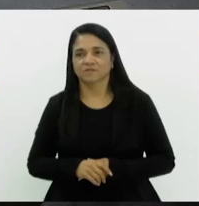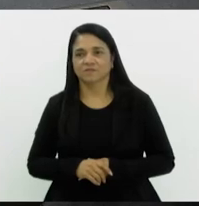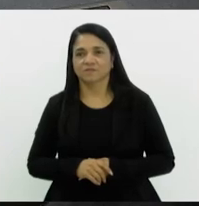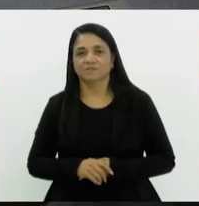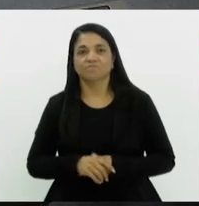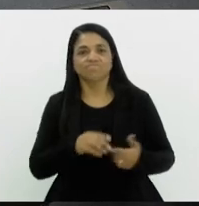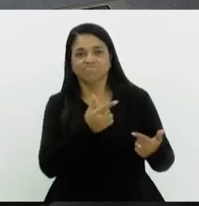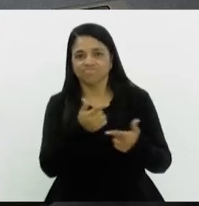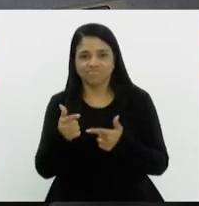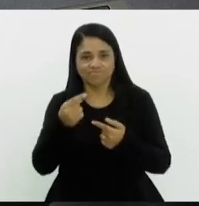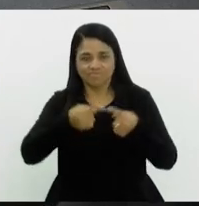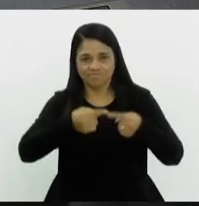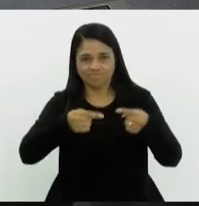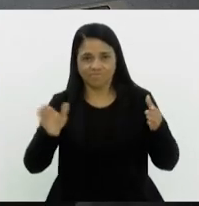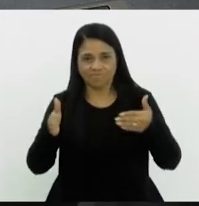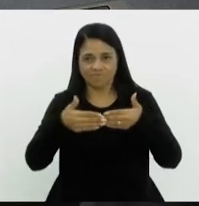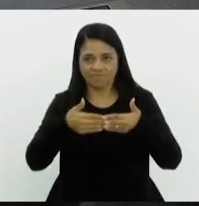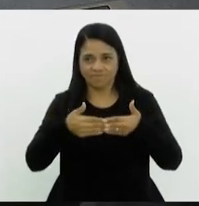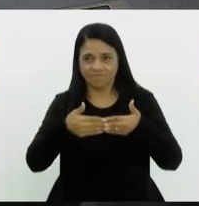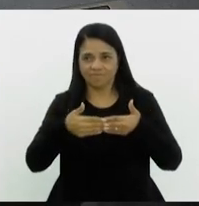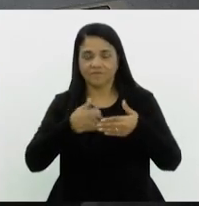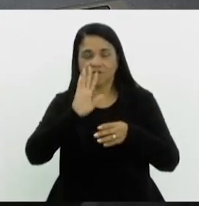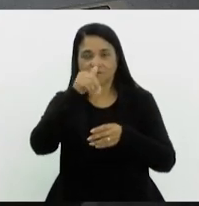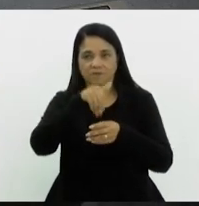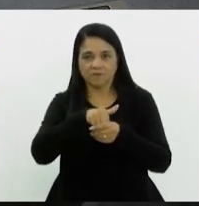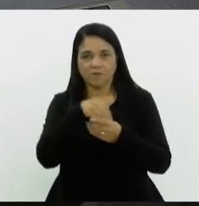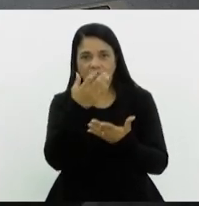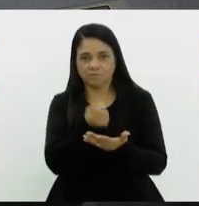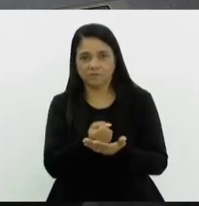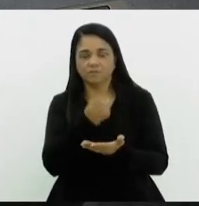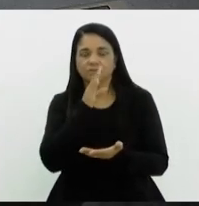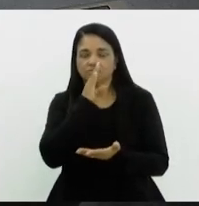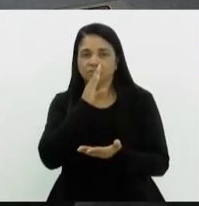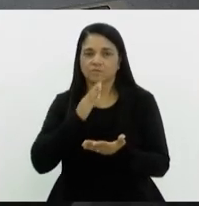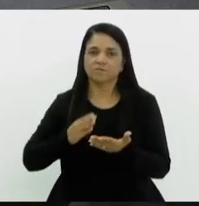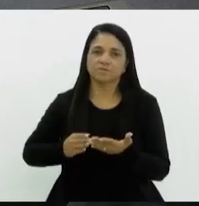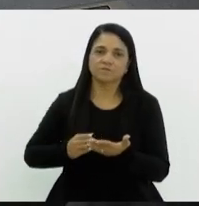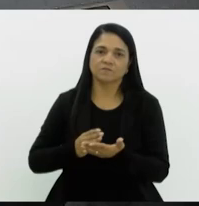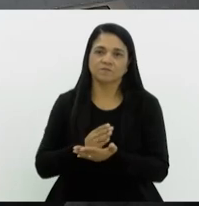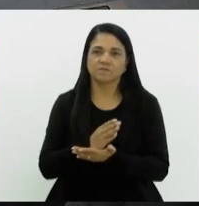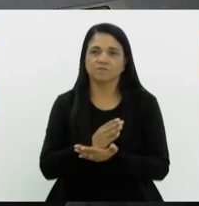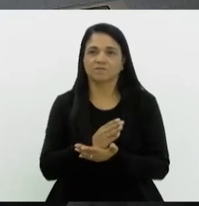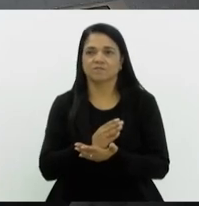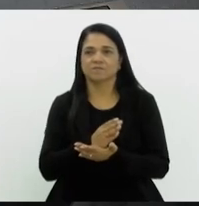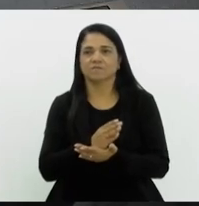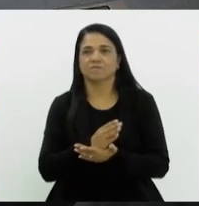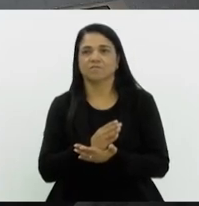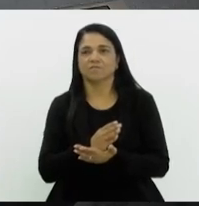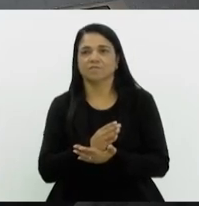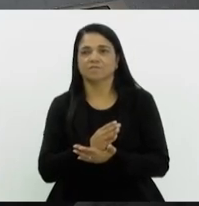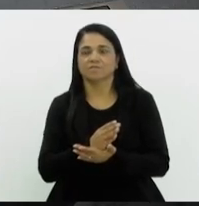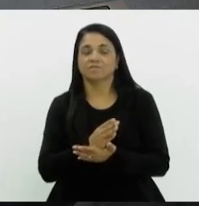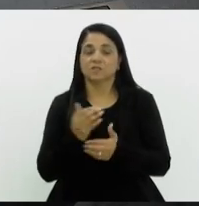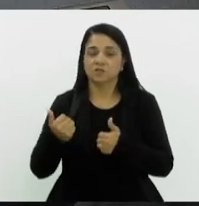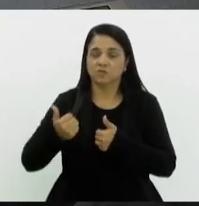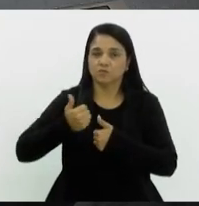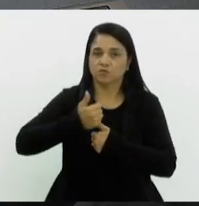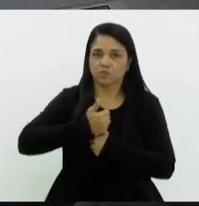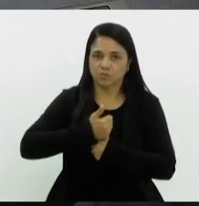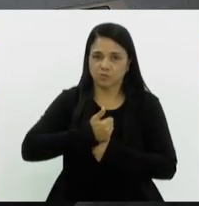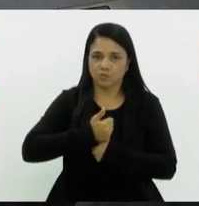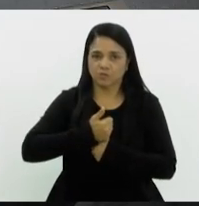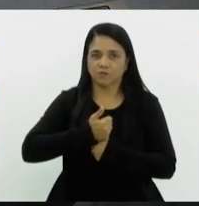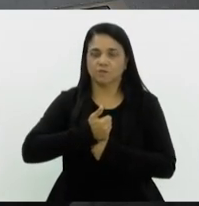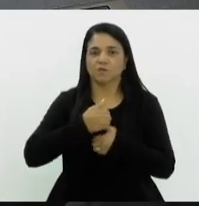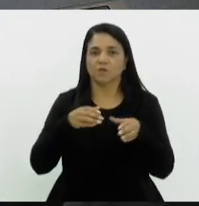Não havendo mais quem queira discutir, encerrada a discussão, em votação, os senhores que aprovam, mas como estão? Aprovado o substitutivo